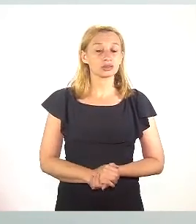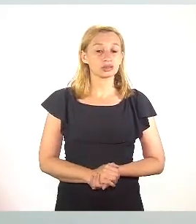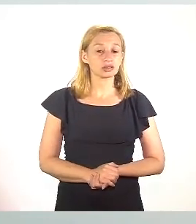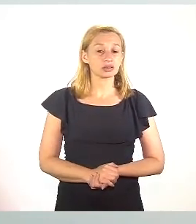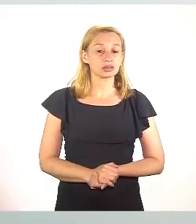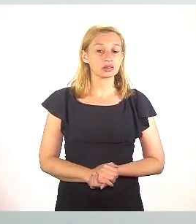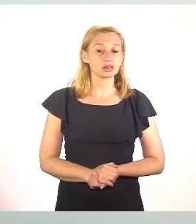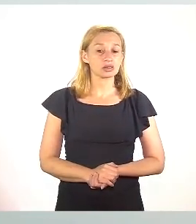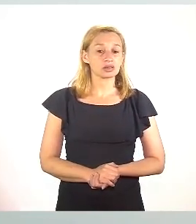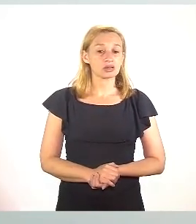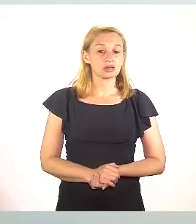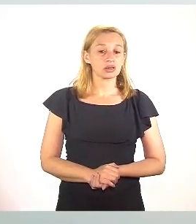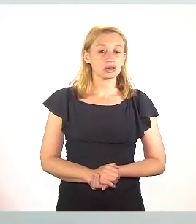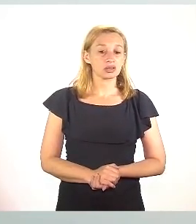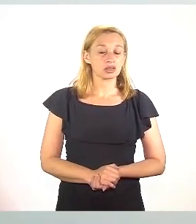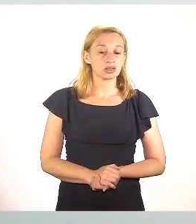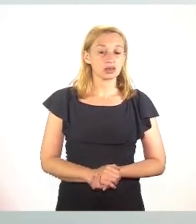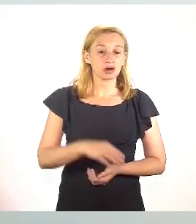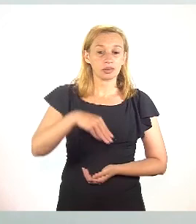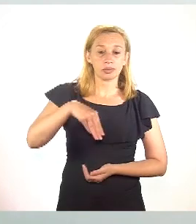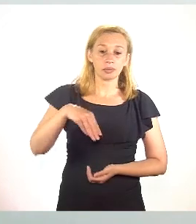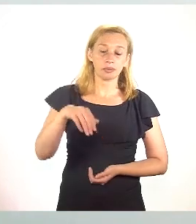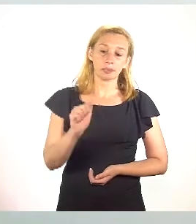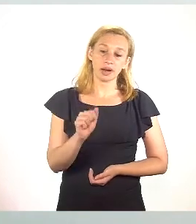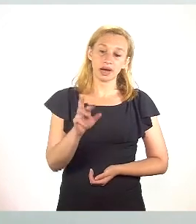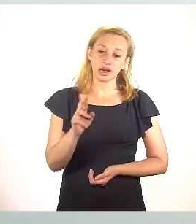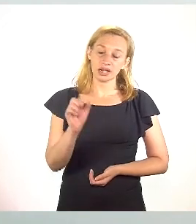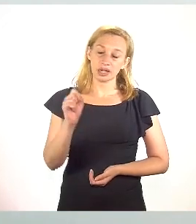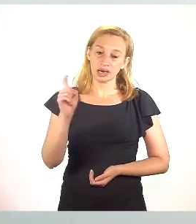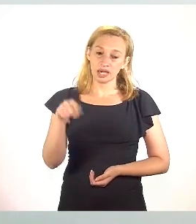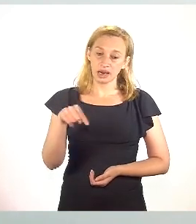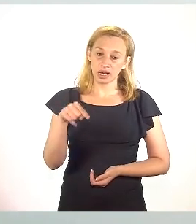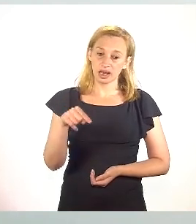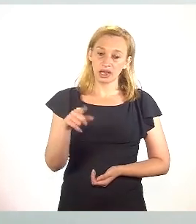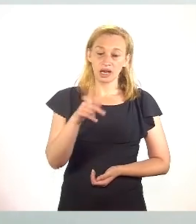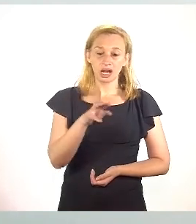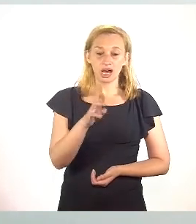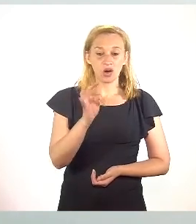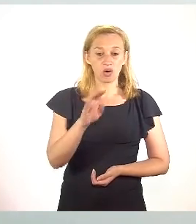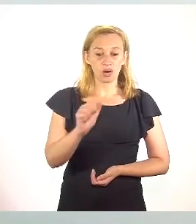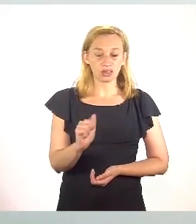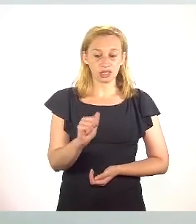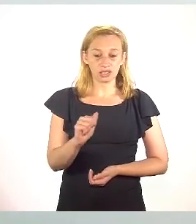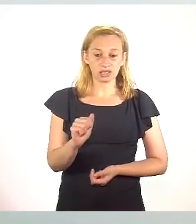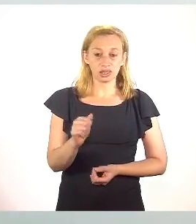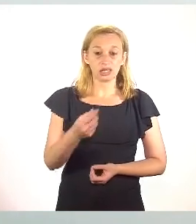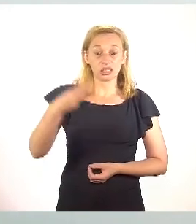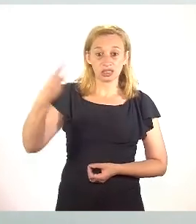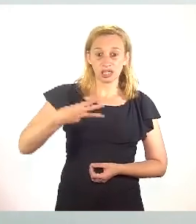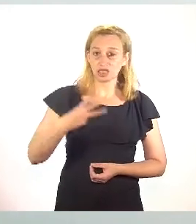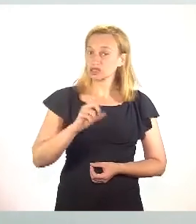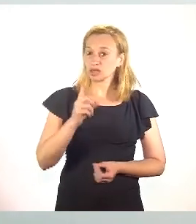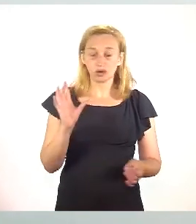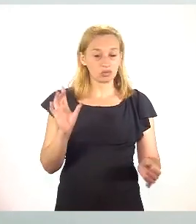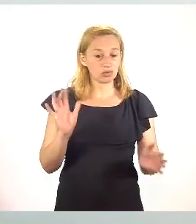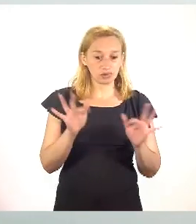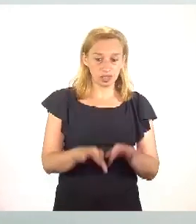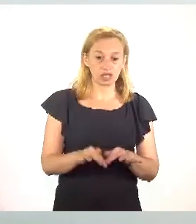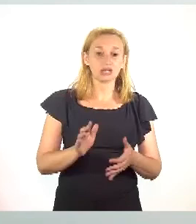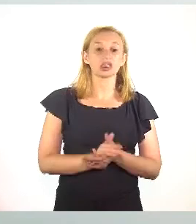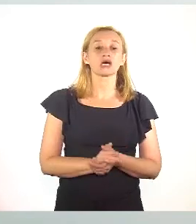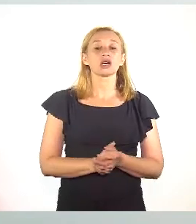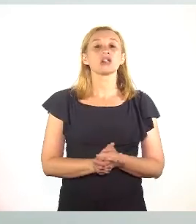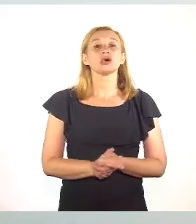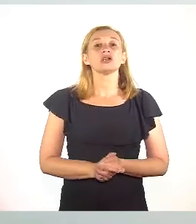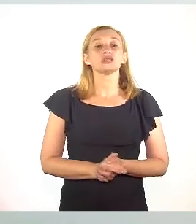o que vai para sair Maricá, que é a Rota 3, ainda não está concluído. E, com isso, o